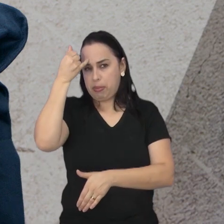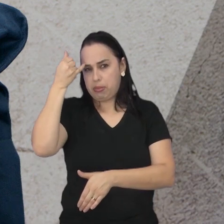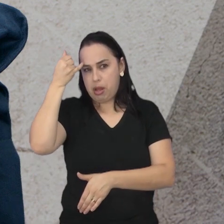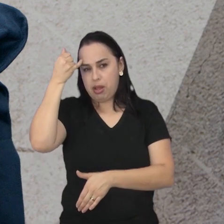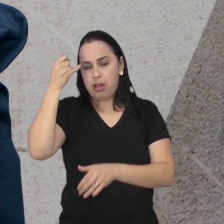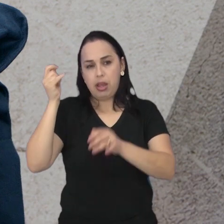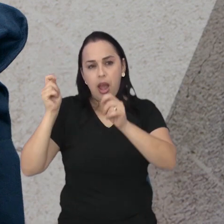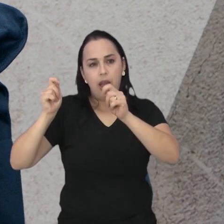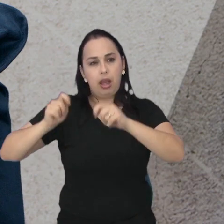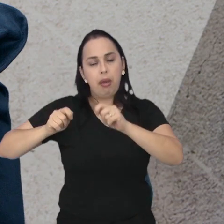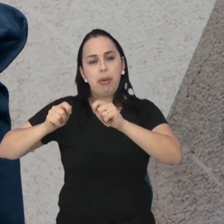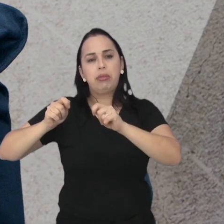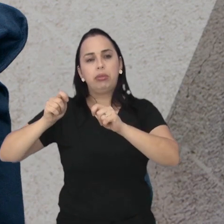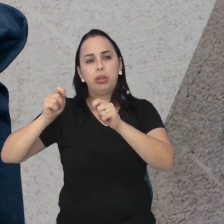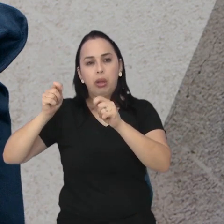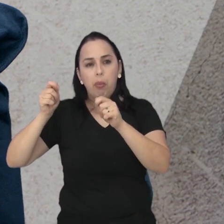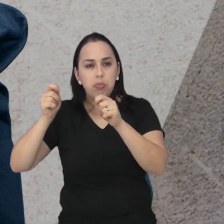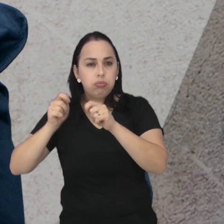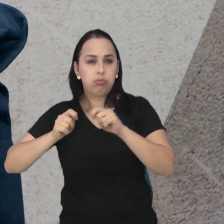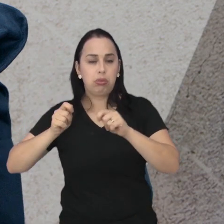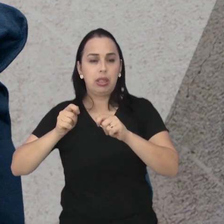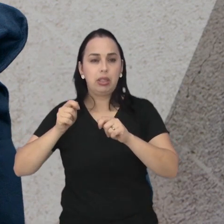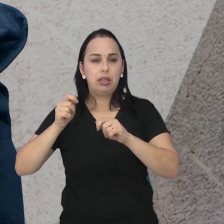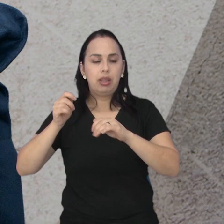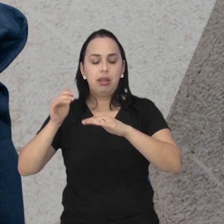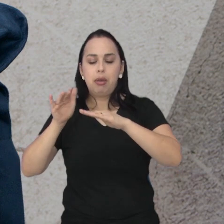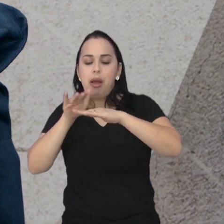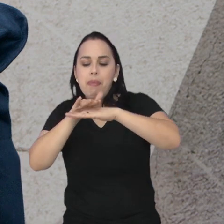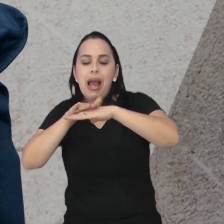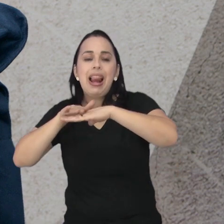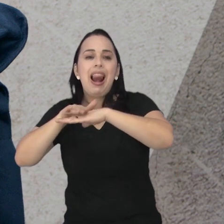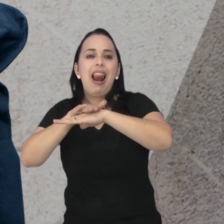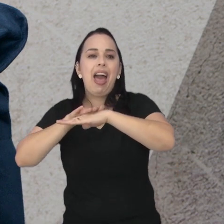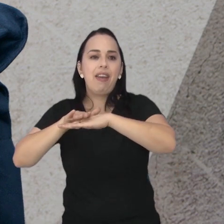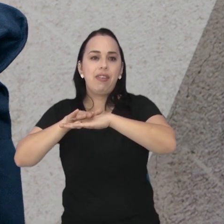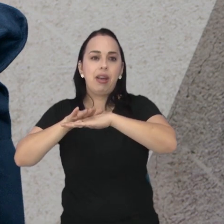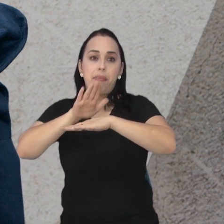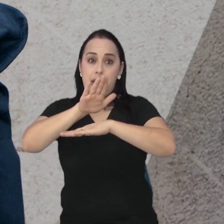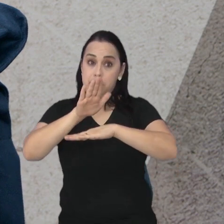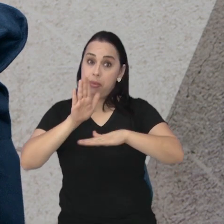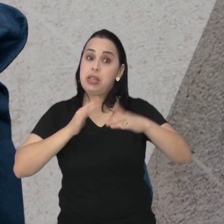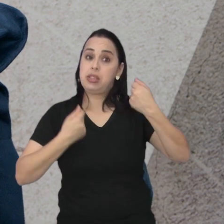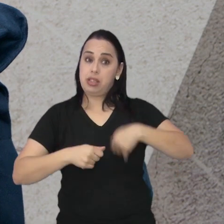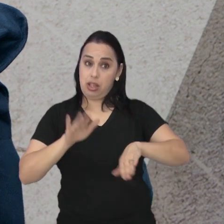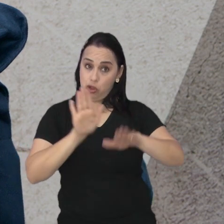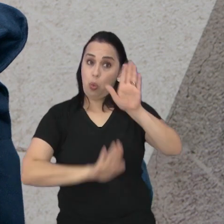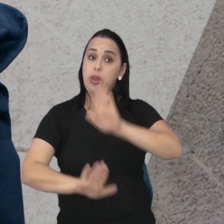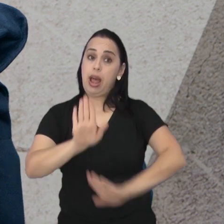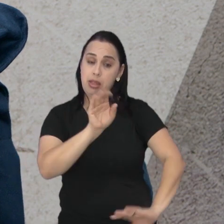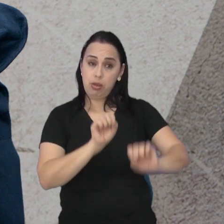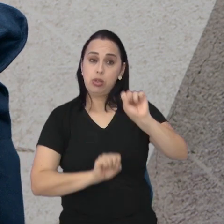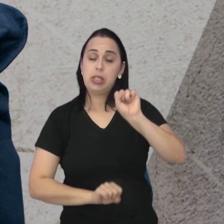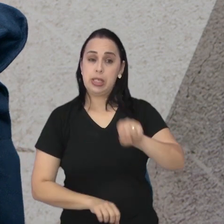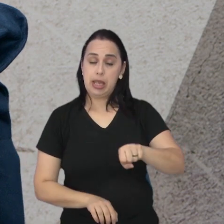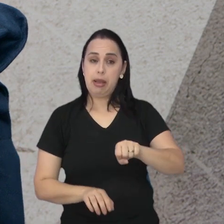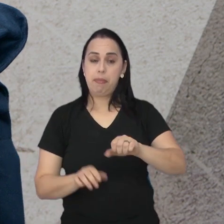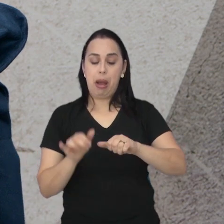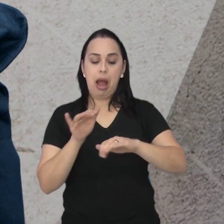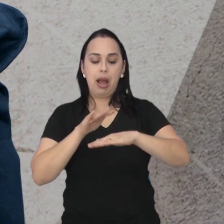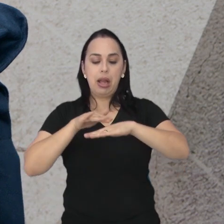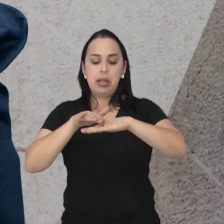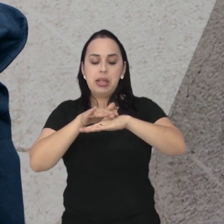possibilita fazer essa implantação dessa camada mais superficial, mas mesmo assim tem que tomar cuidado sim,